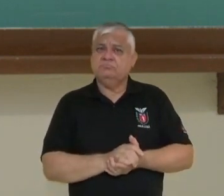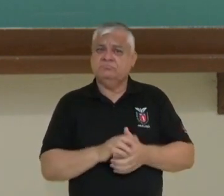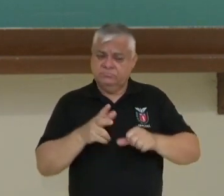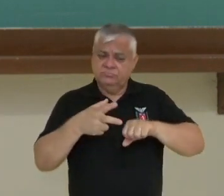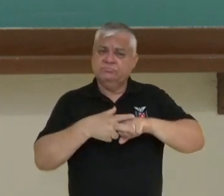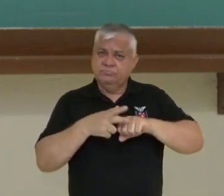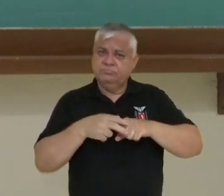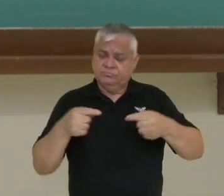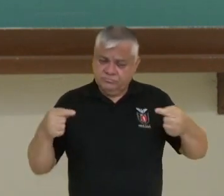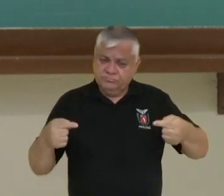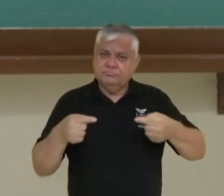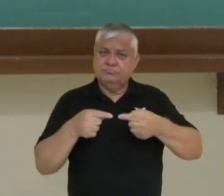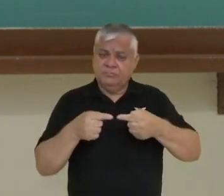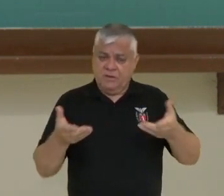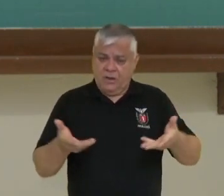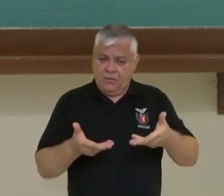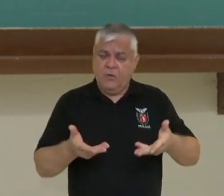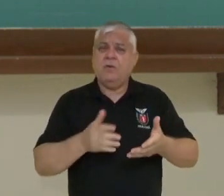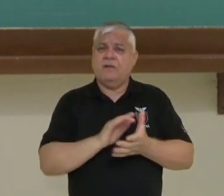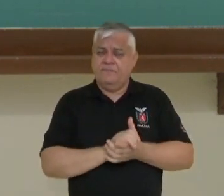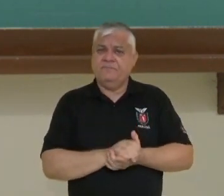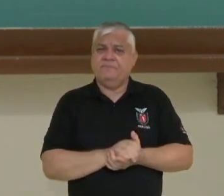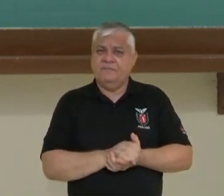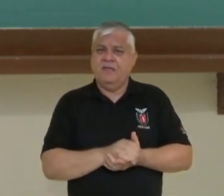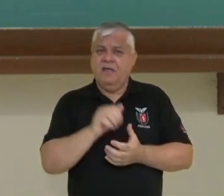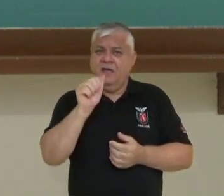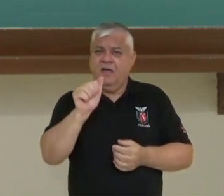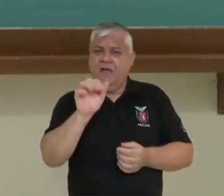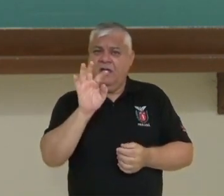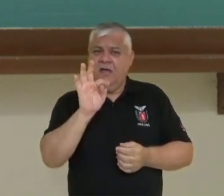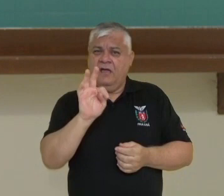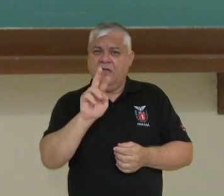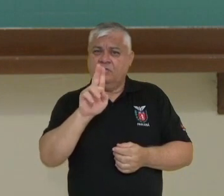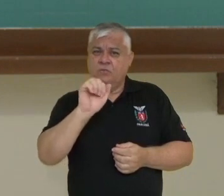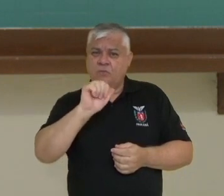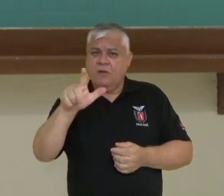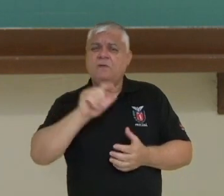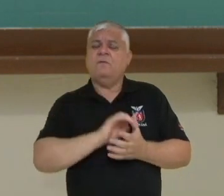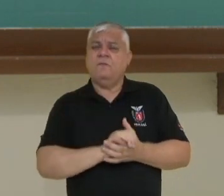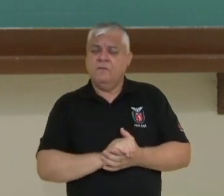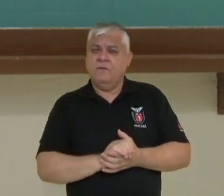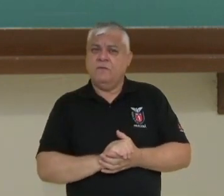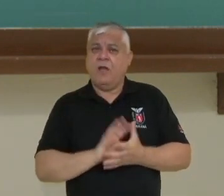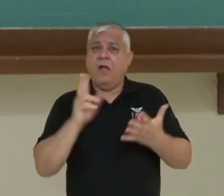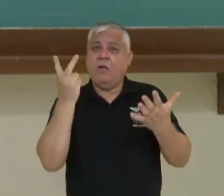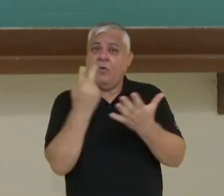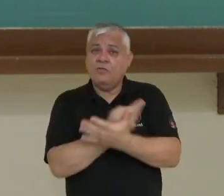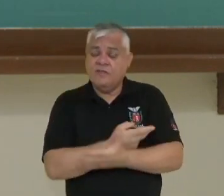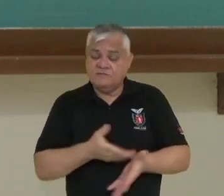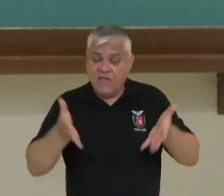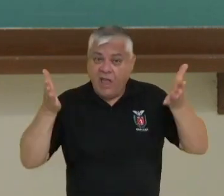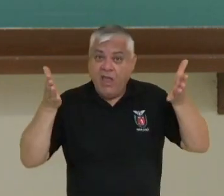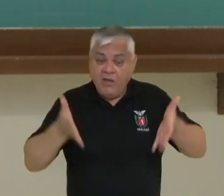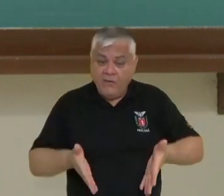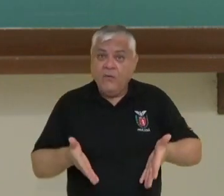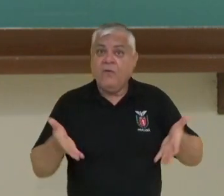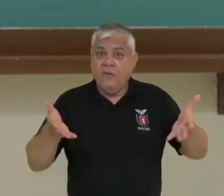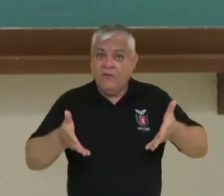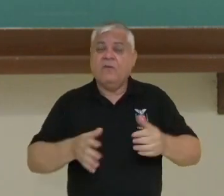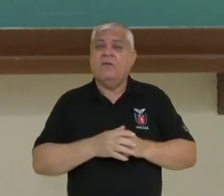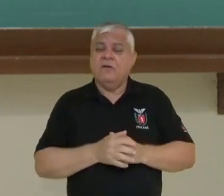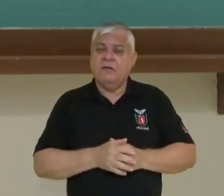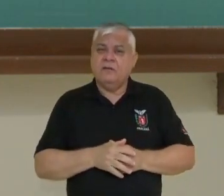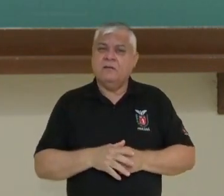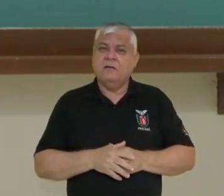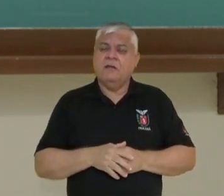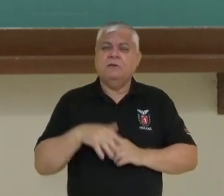Tempo atual. Então, nós estamos vivendo uma atualidade. Então, a ação está acontecendo no exato momento da fala. Então,